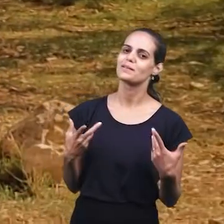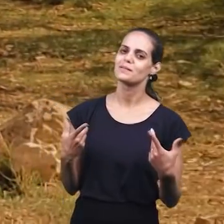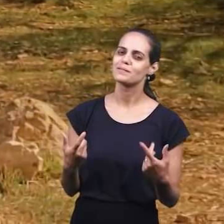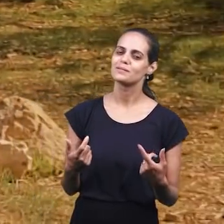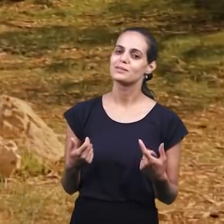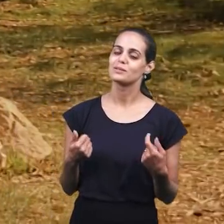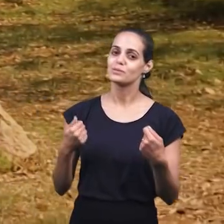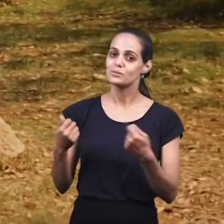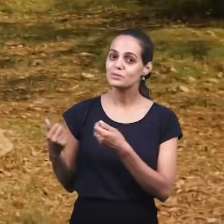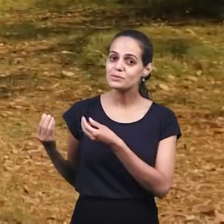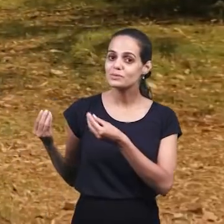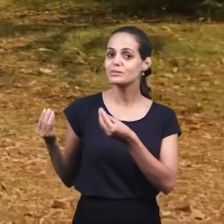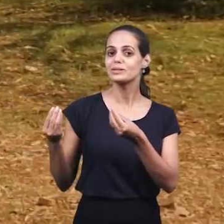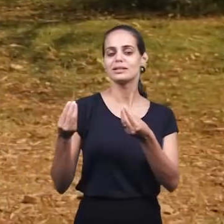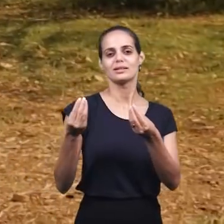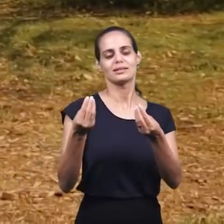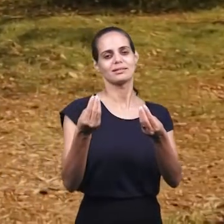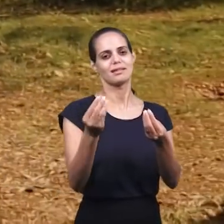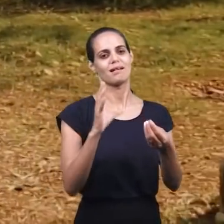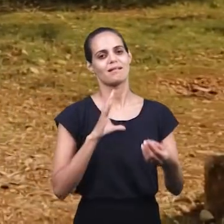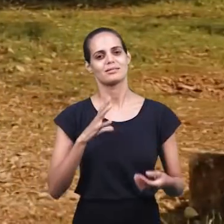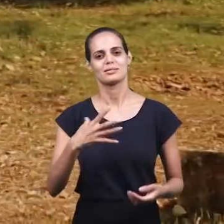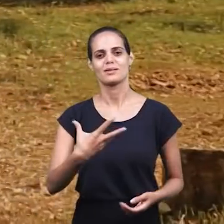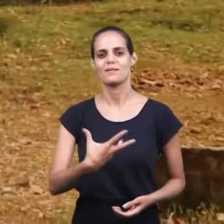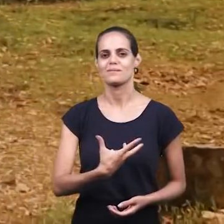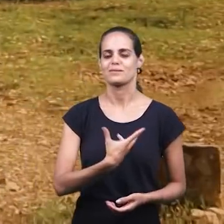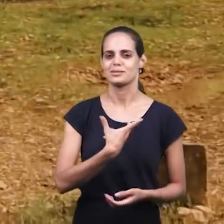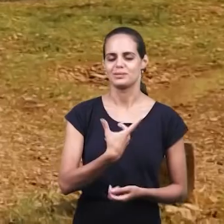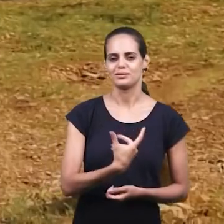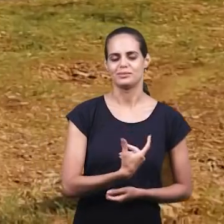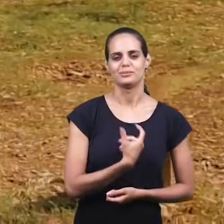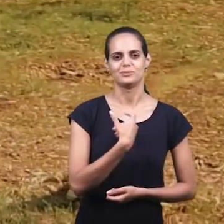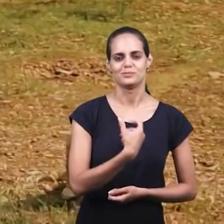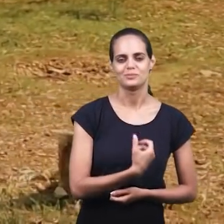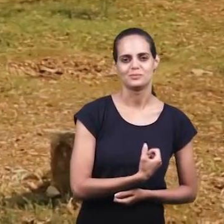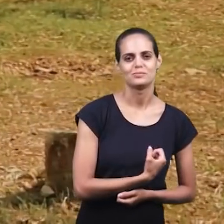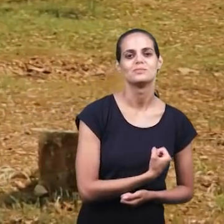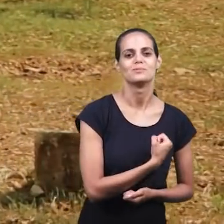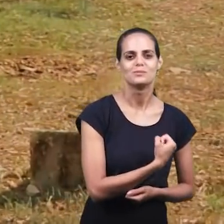amor e dar-te a minha salvação.